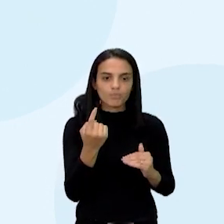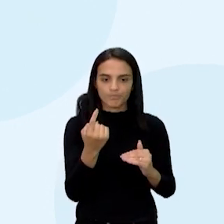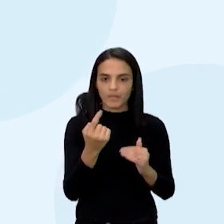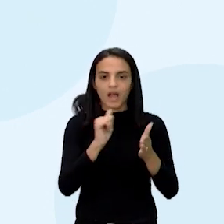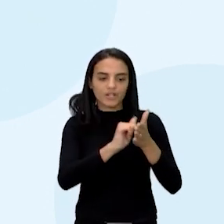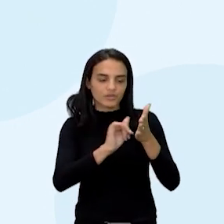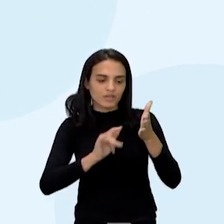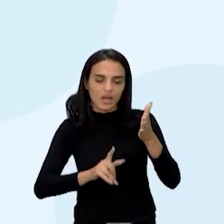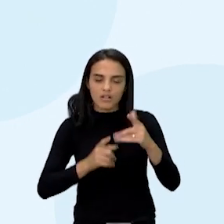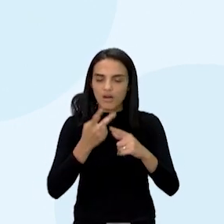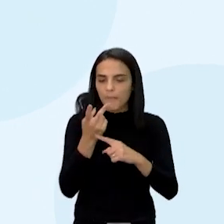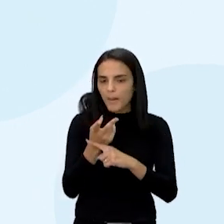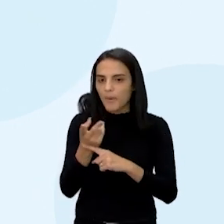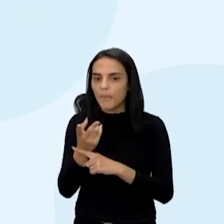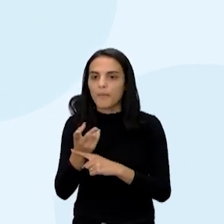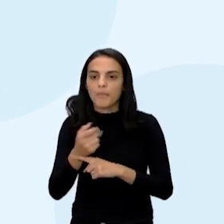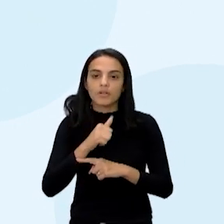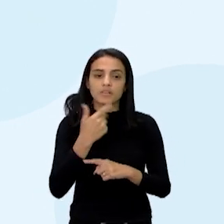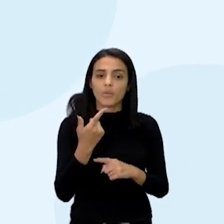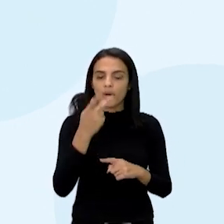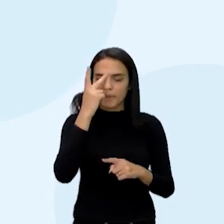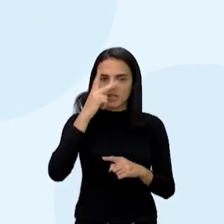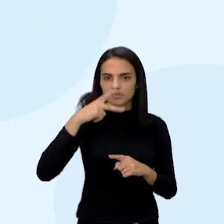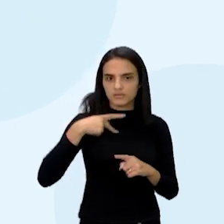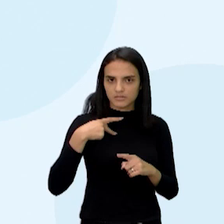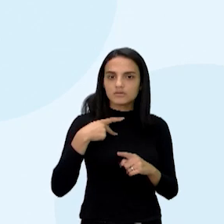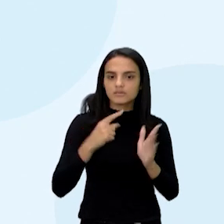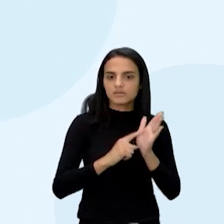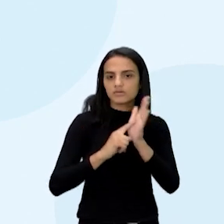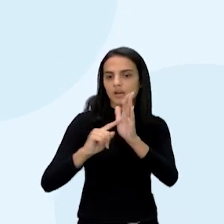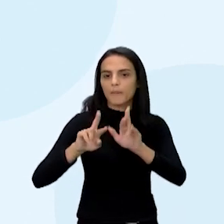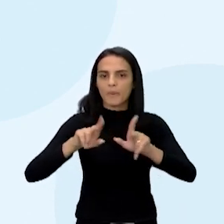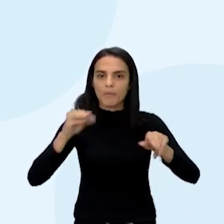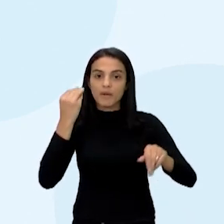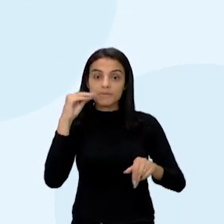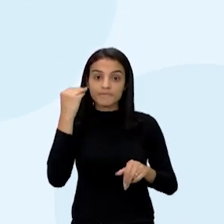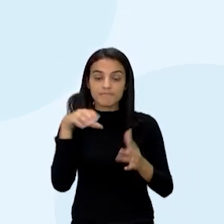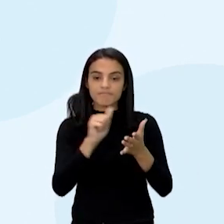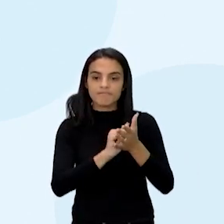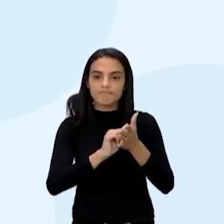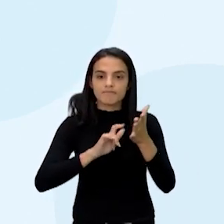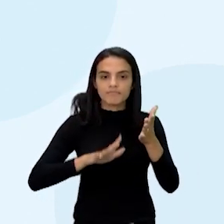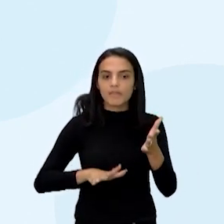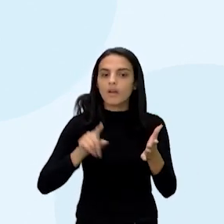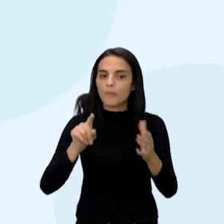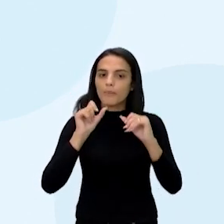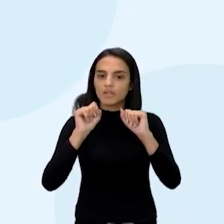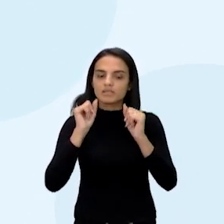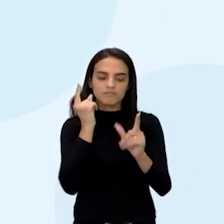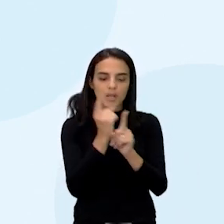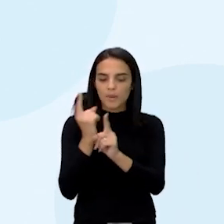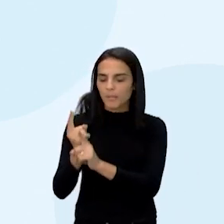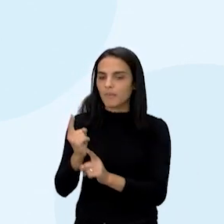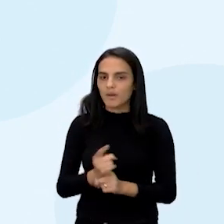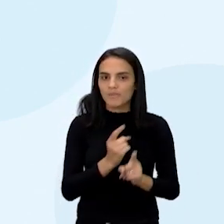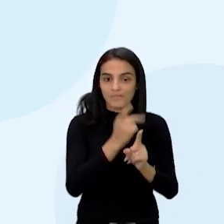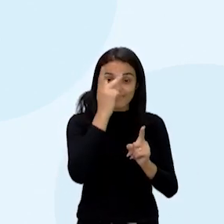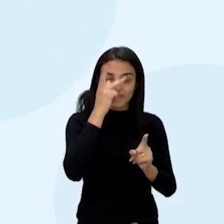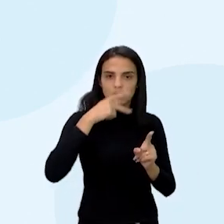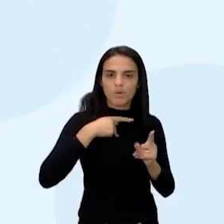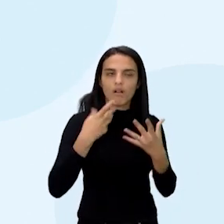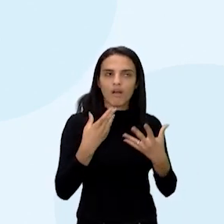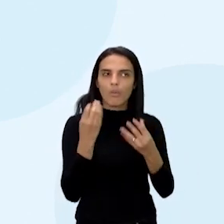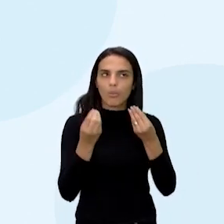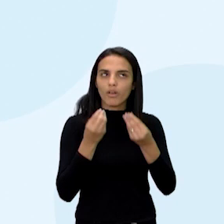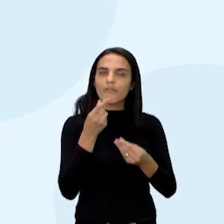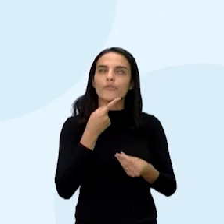atividades exploratórias, ou seja, o indivíduo é exposto a uma série de experiências e atividades para que se possa descobrir seus interesses